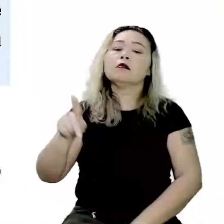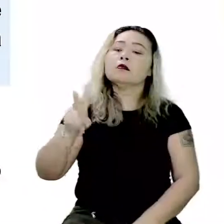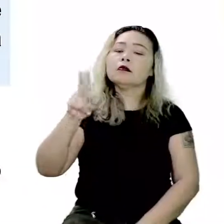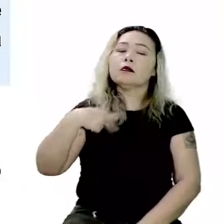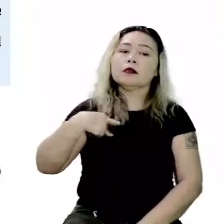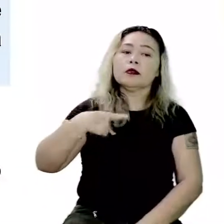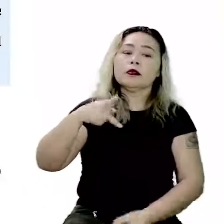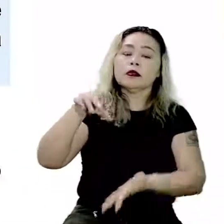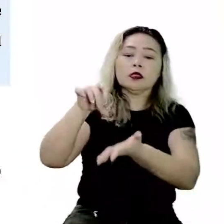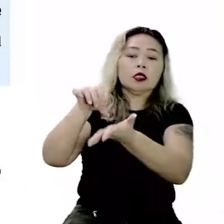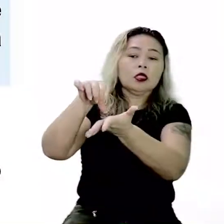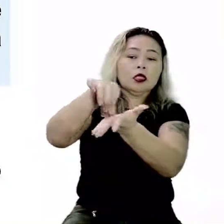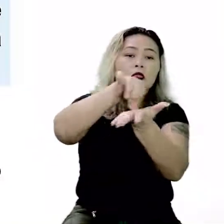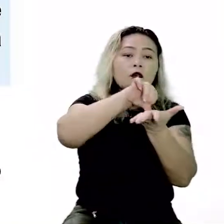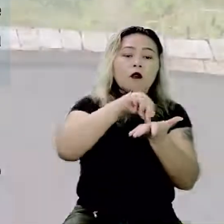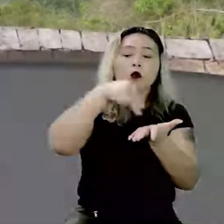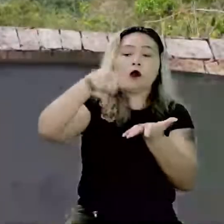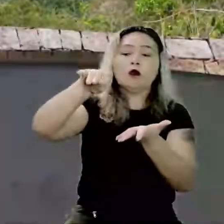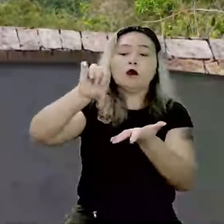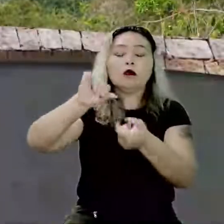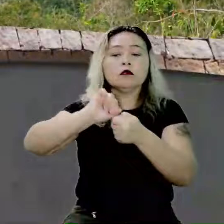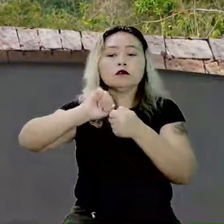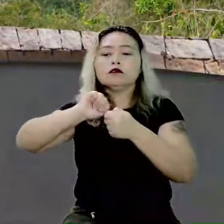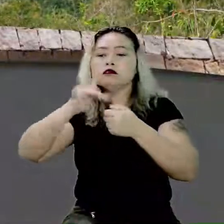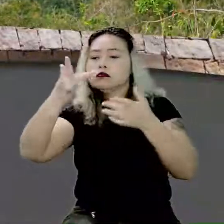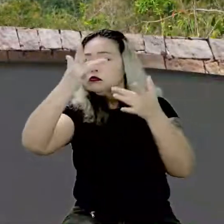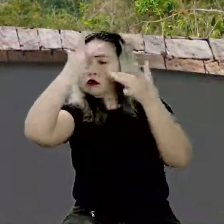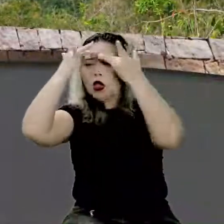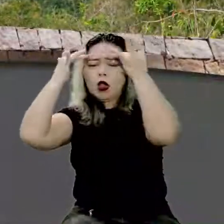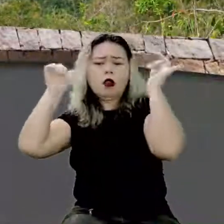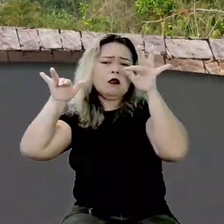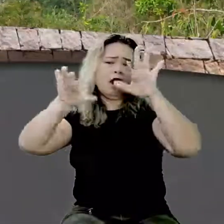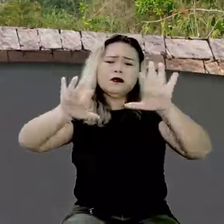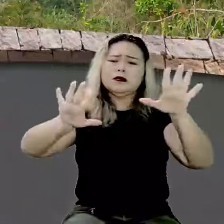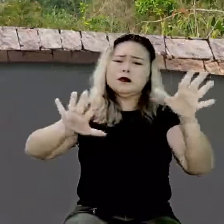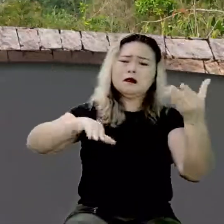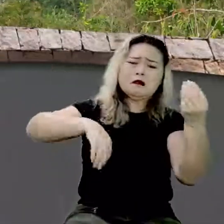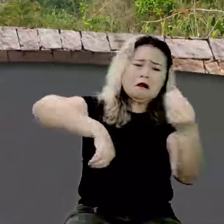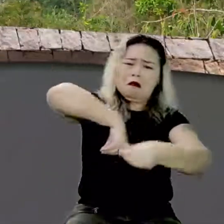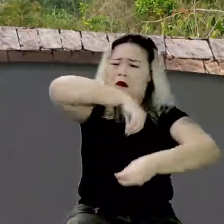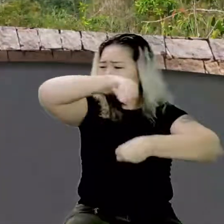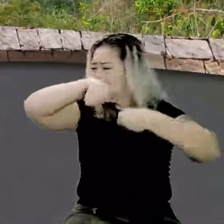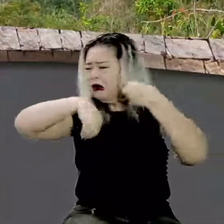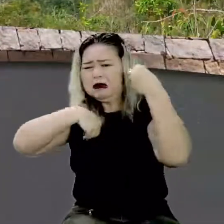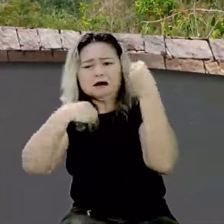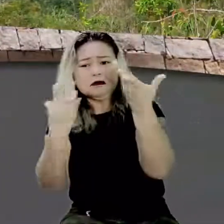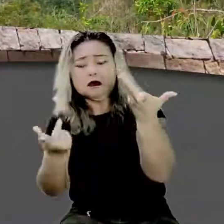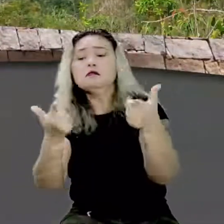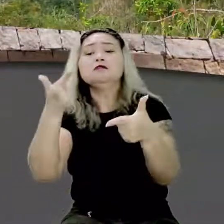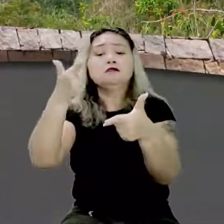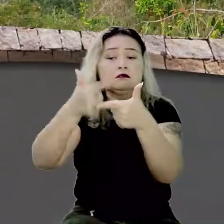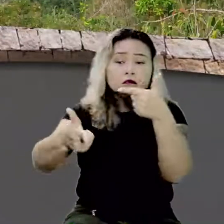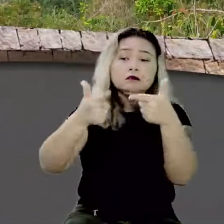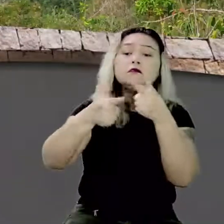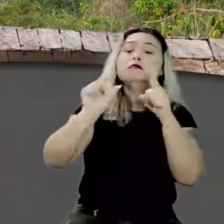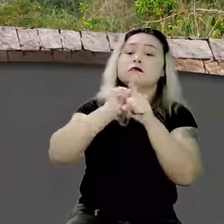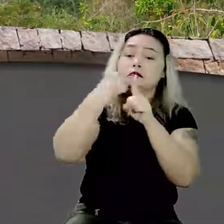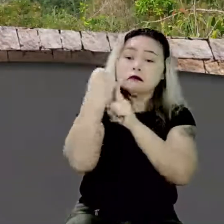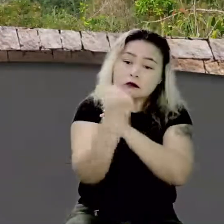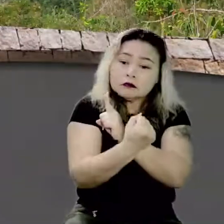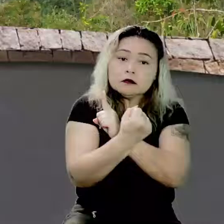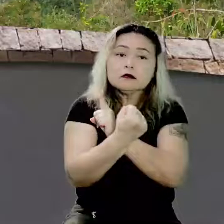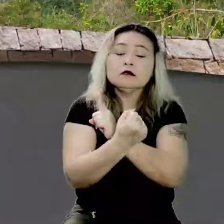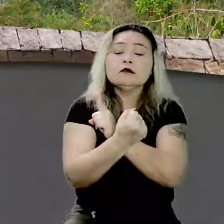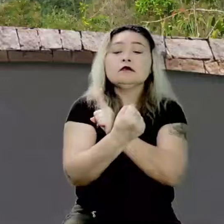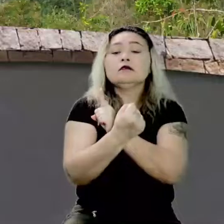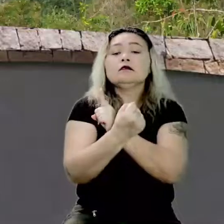O Polo Noroeste, ele fez uma ocupação humana tão desordenada, teve um grave problema social